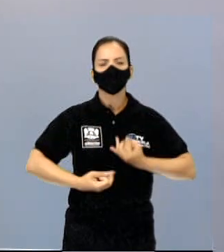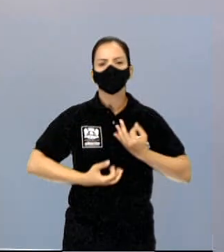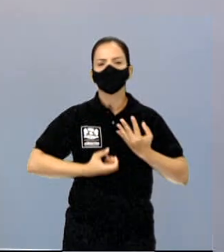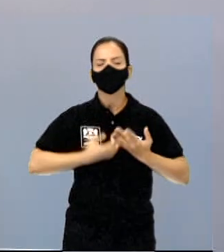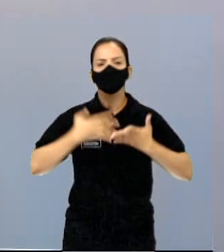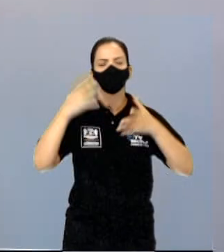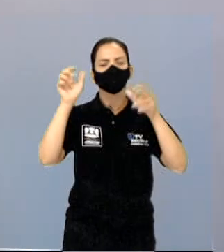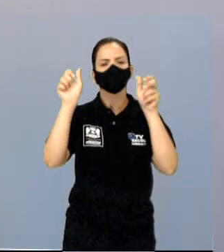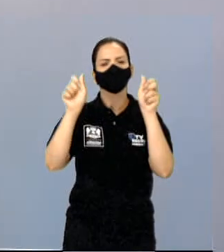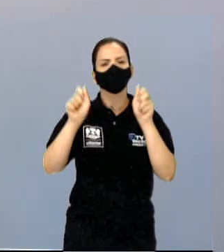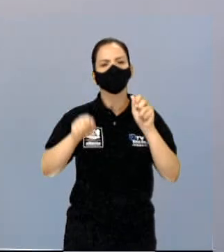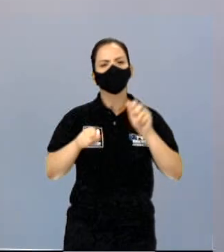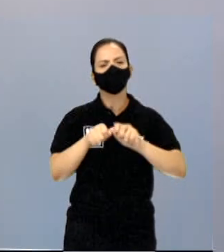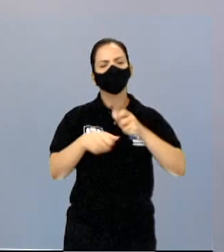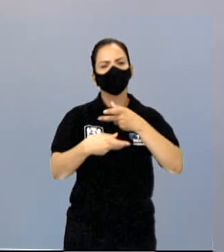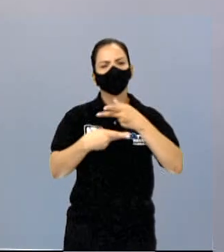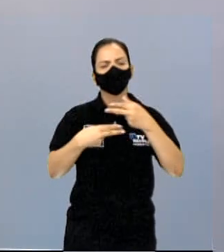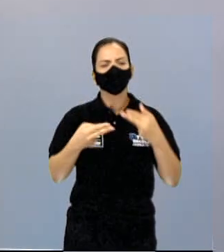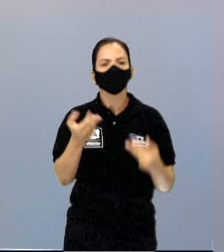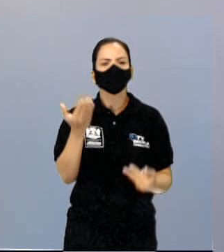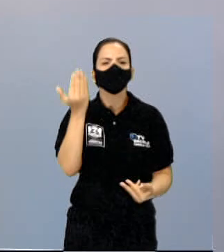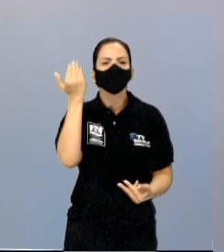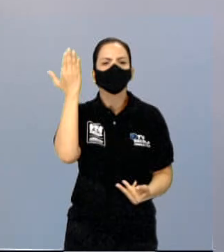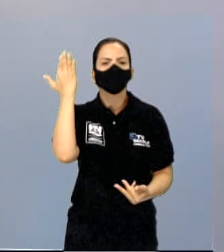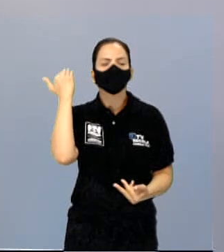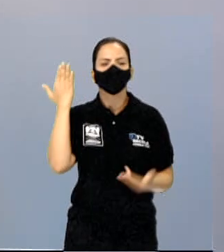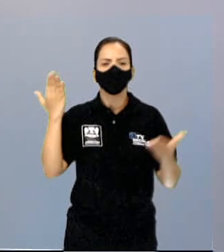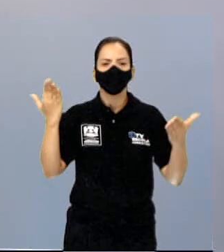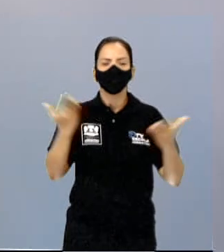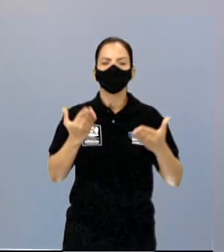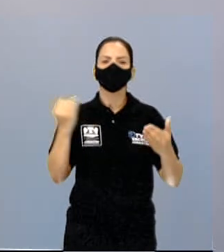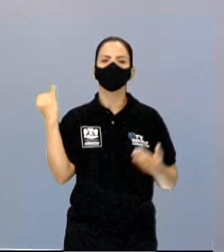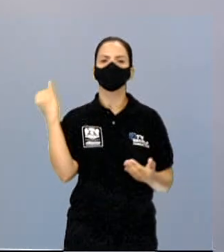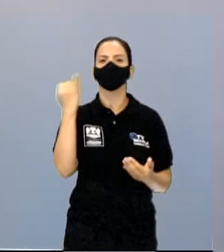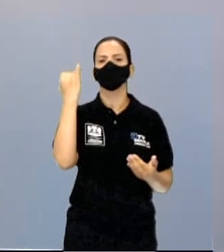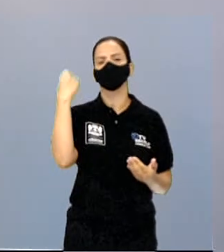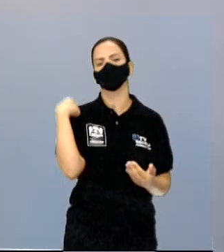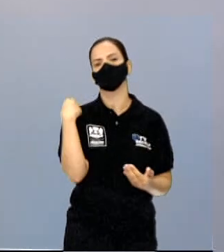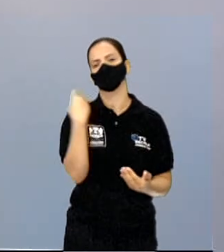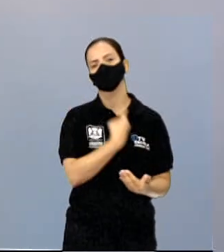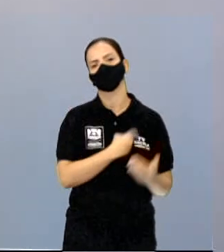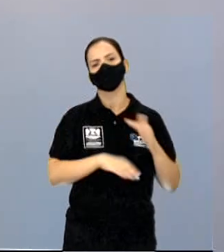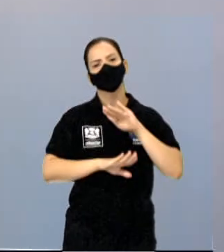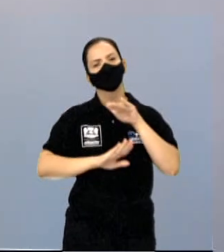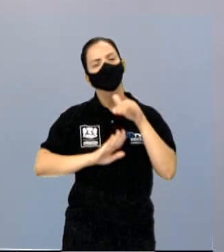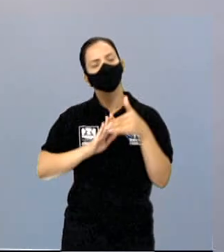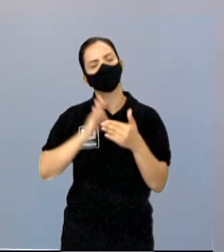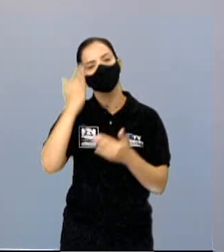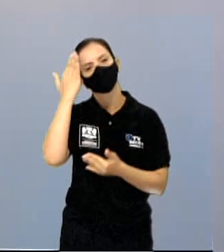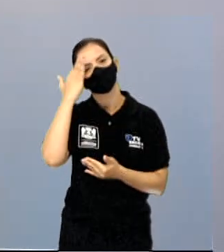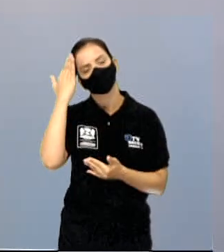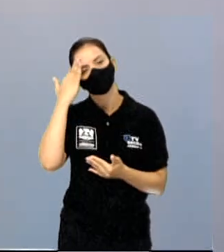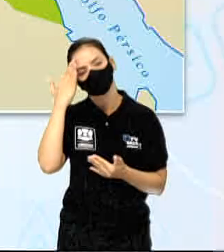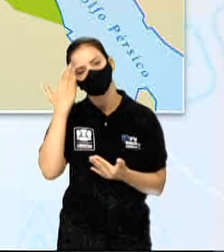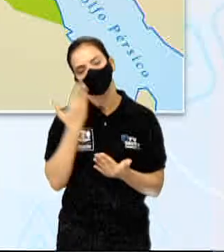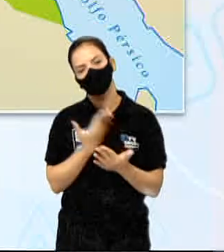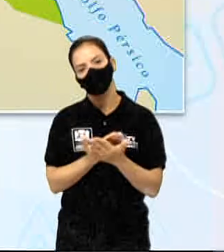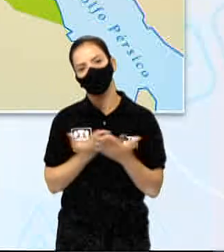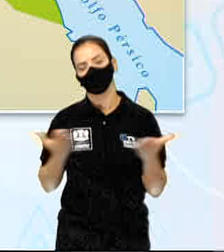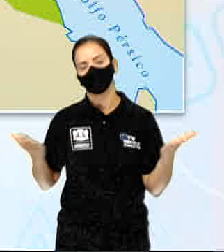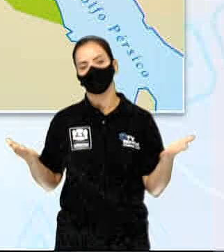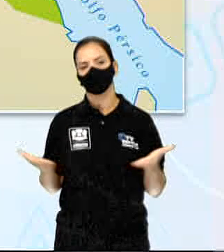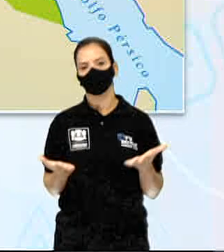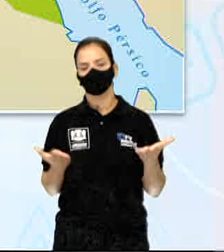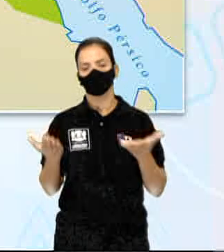o que eles produziram lá atrás é tão importante para a gente. Tudo isso a gente vai entender na aula de hoje, tá? E aí